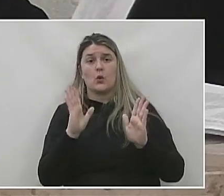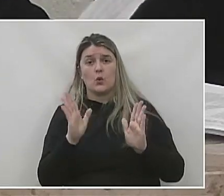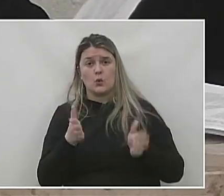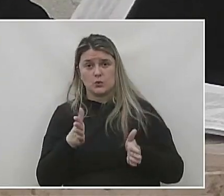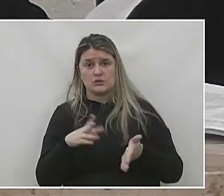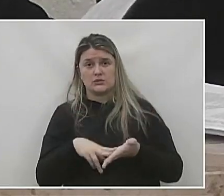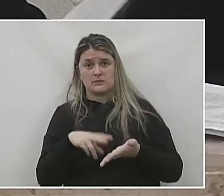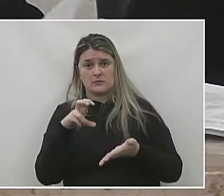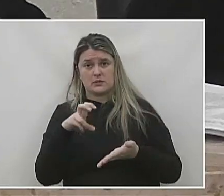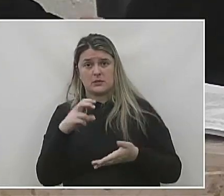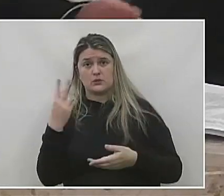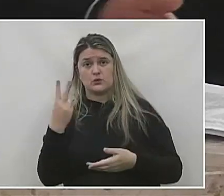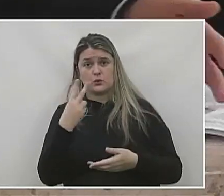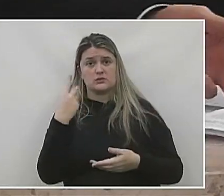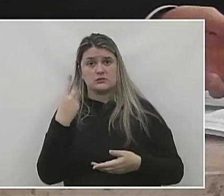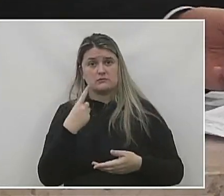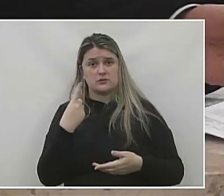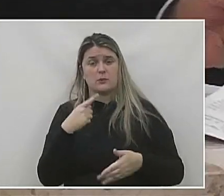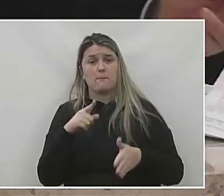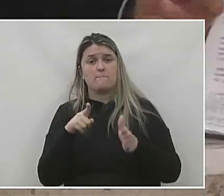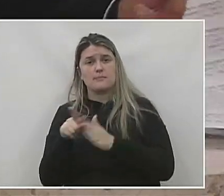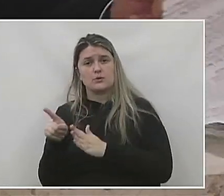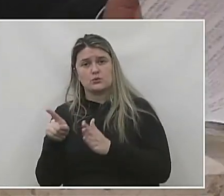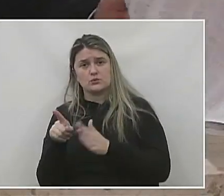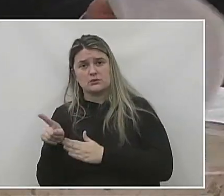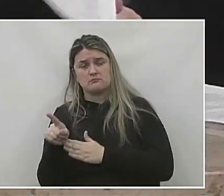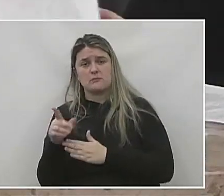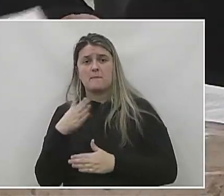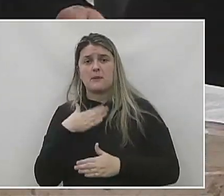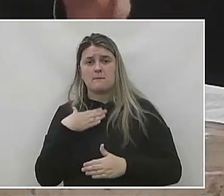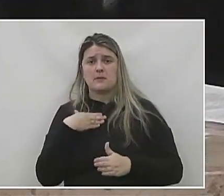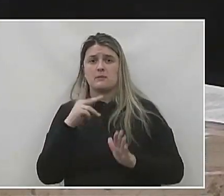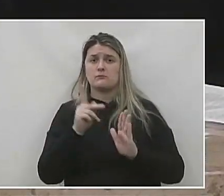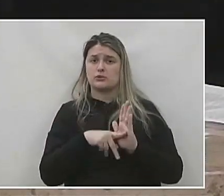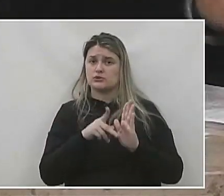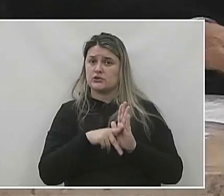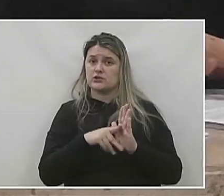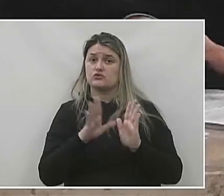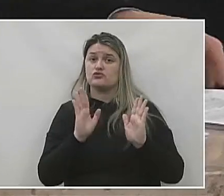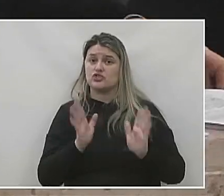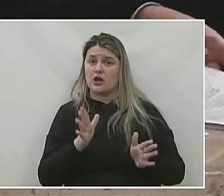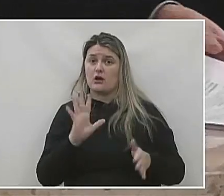hoje dois jurídicos a respeito desse projeto. Para mim, o projeto foi votado.